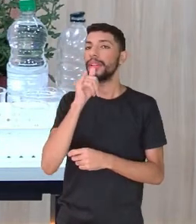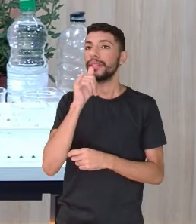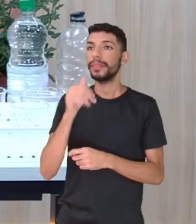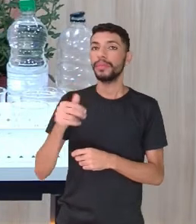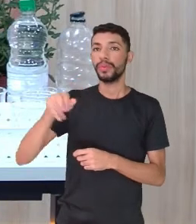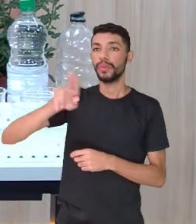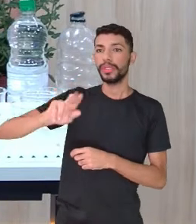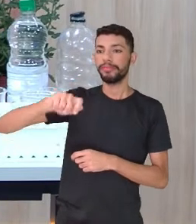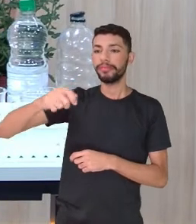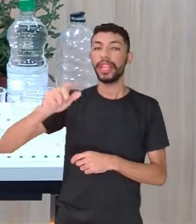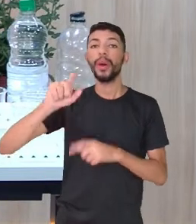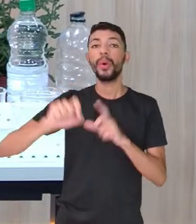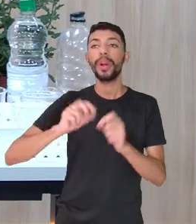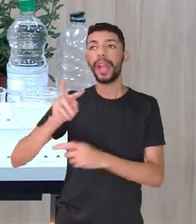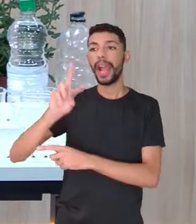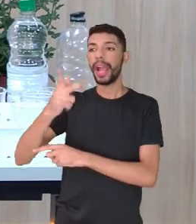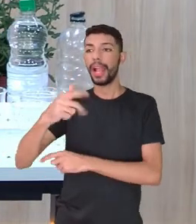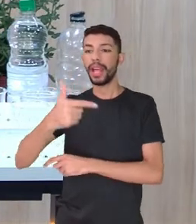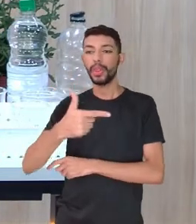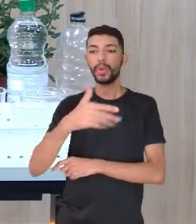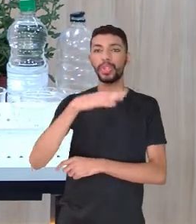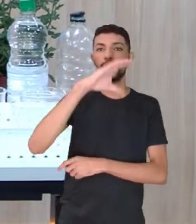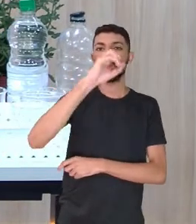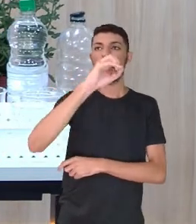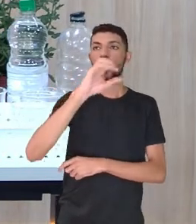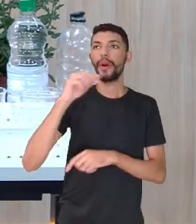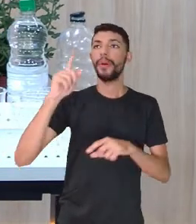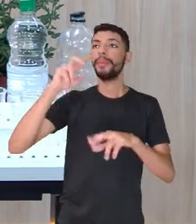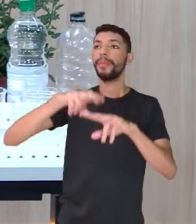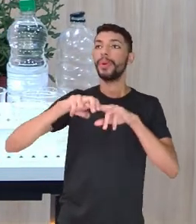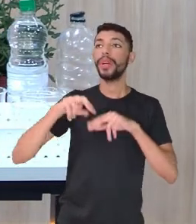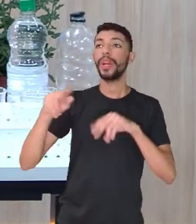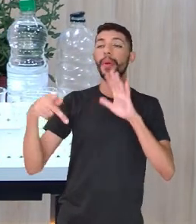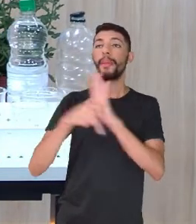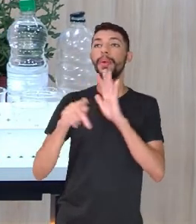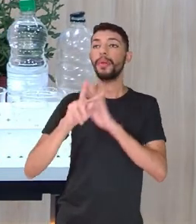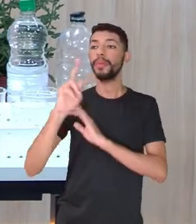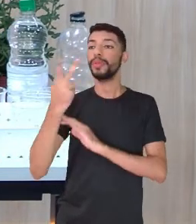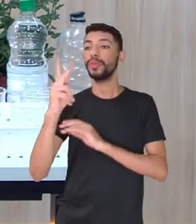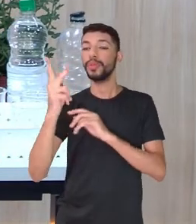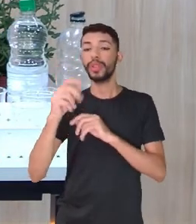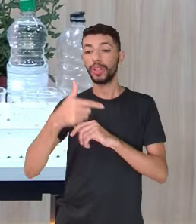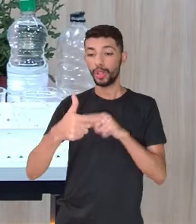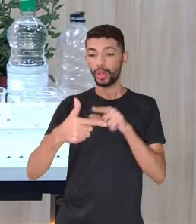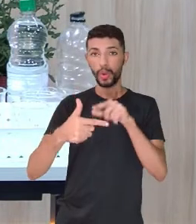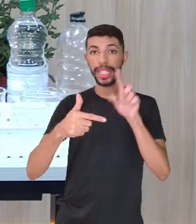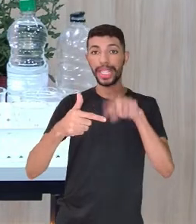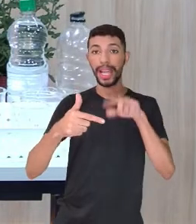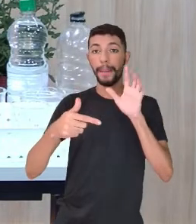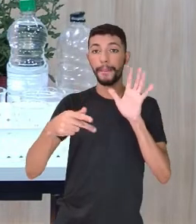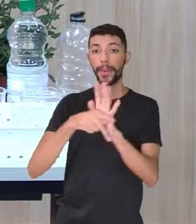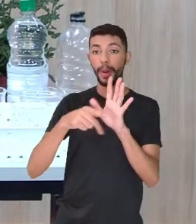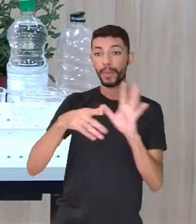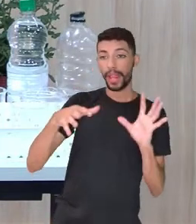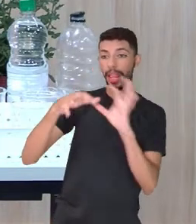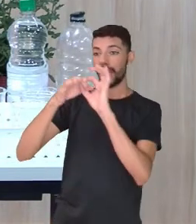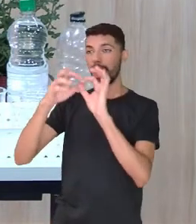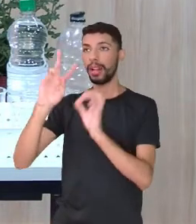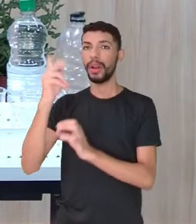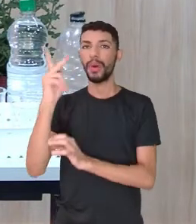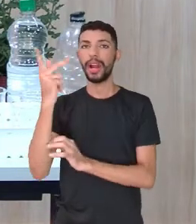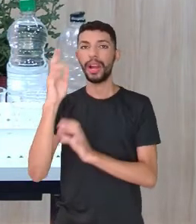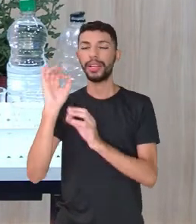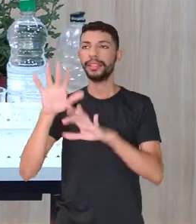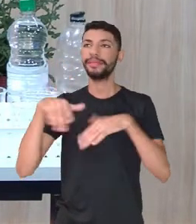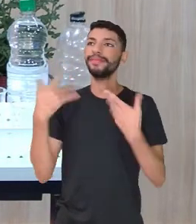H2O. Por quê? Porque esse 2 é do H, ok? São 2 átomos. E aqui, mais uma vez, ele é